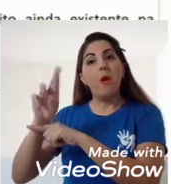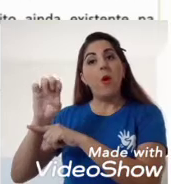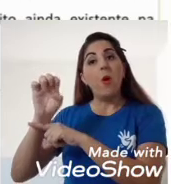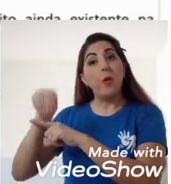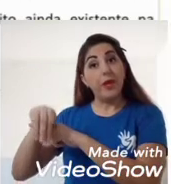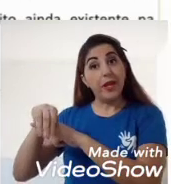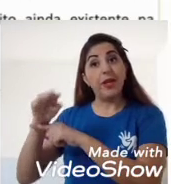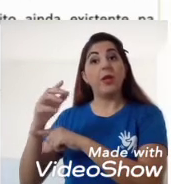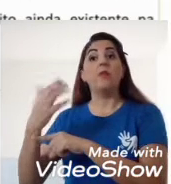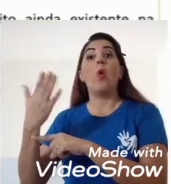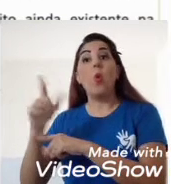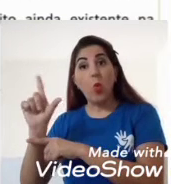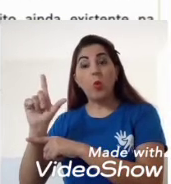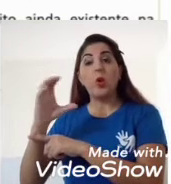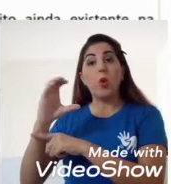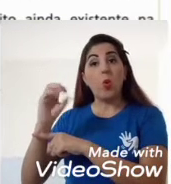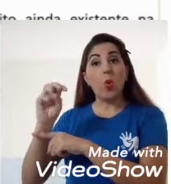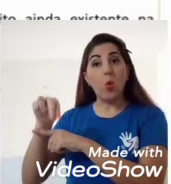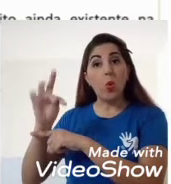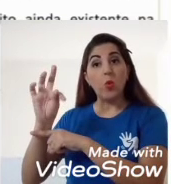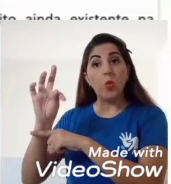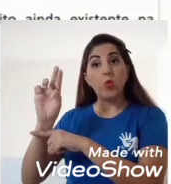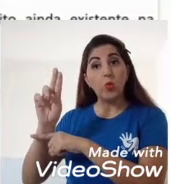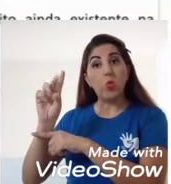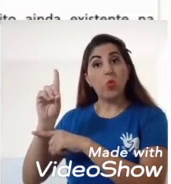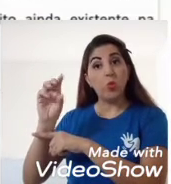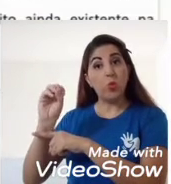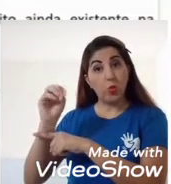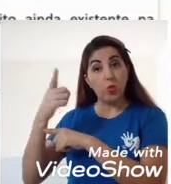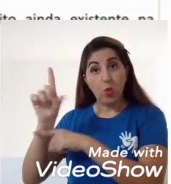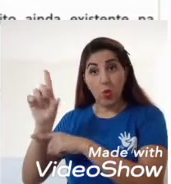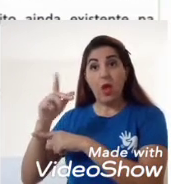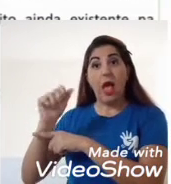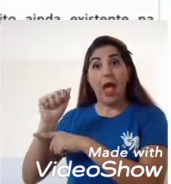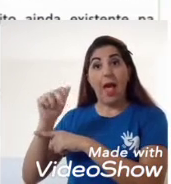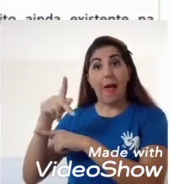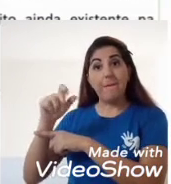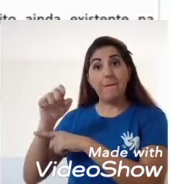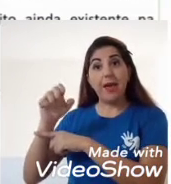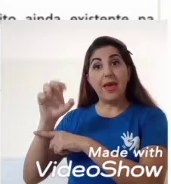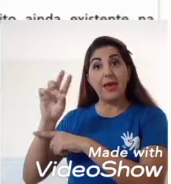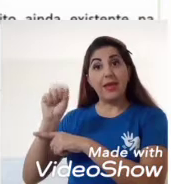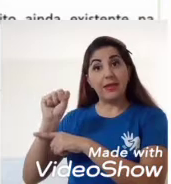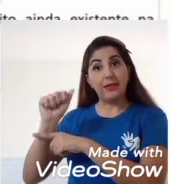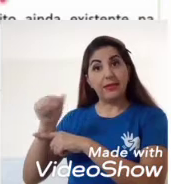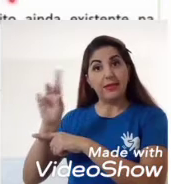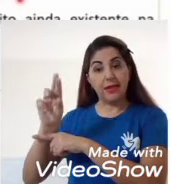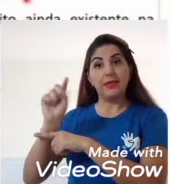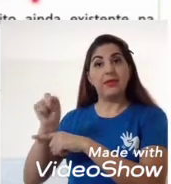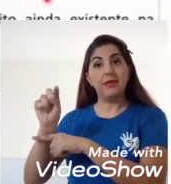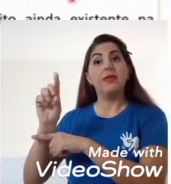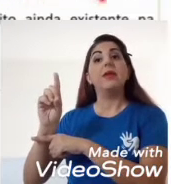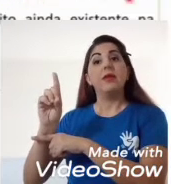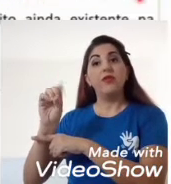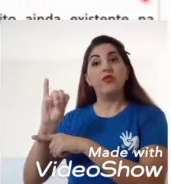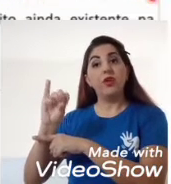entretanto, todavia, não obstante, apesar disso, tá? Então, porém, há grandes dificuldades para garantir